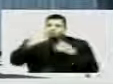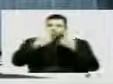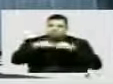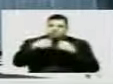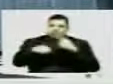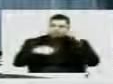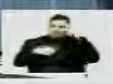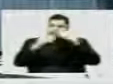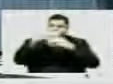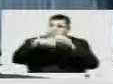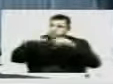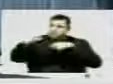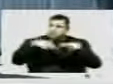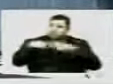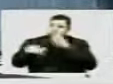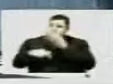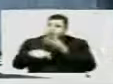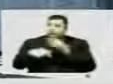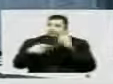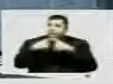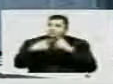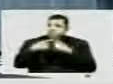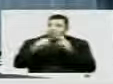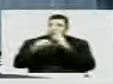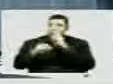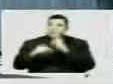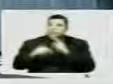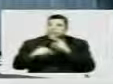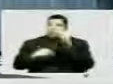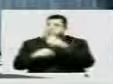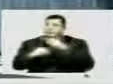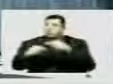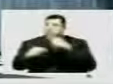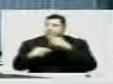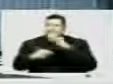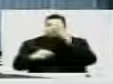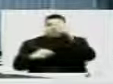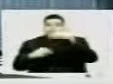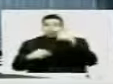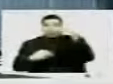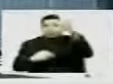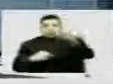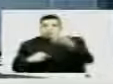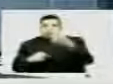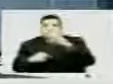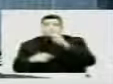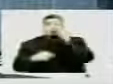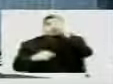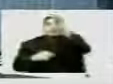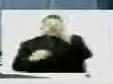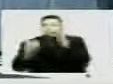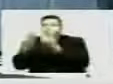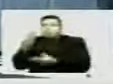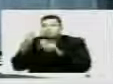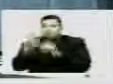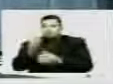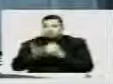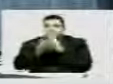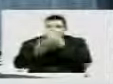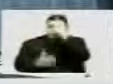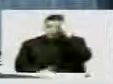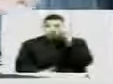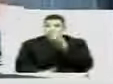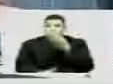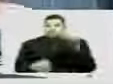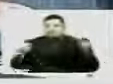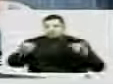precisamos refletir sobre isso, porque o resultado disso lá na ponta é o resultado da precariedade do atendimento da população.